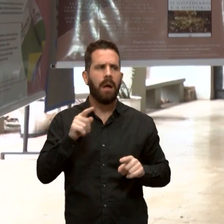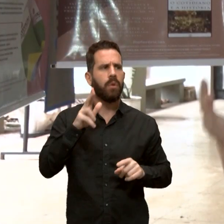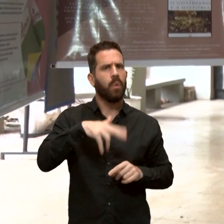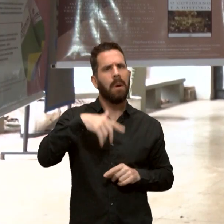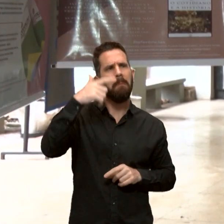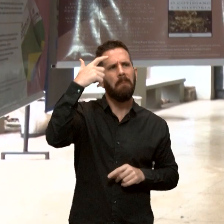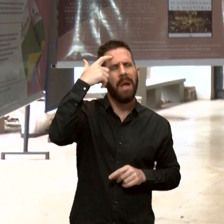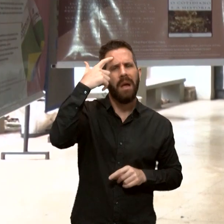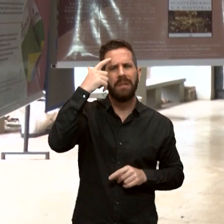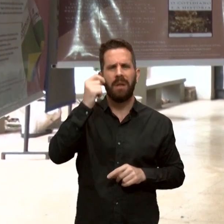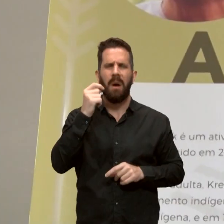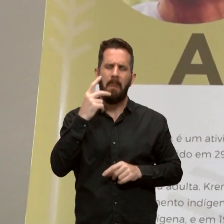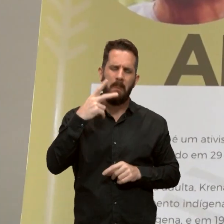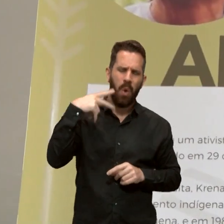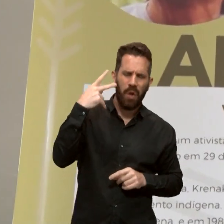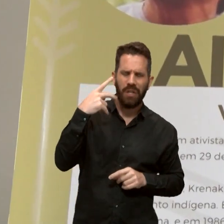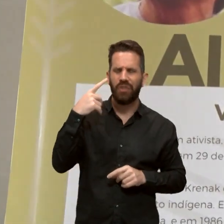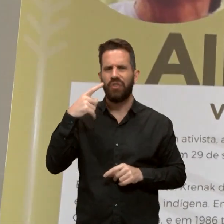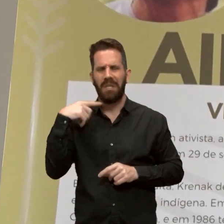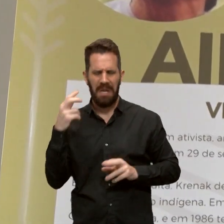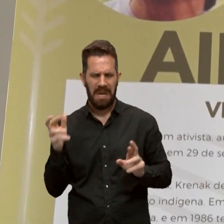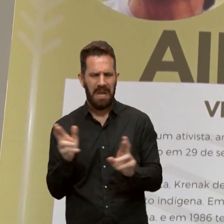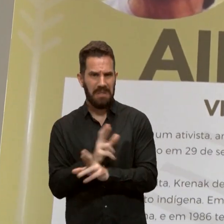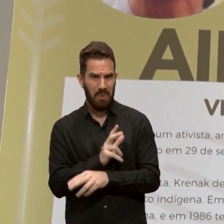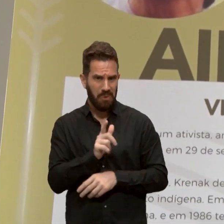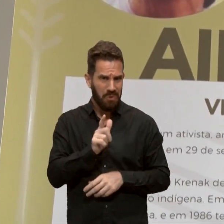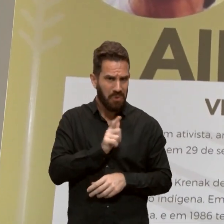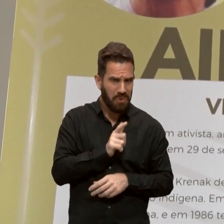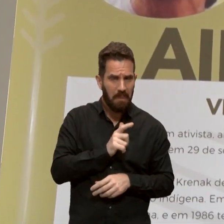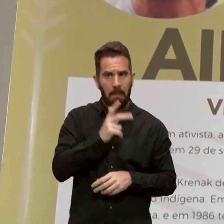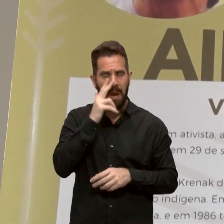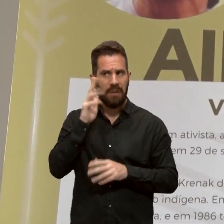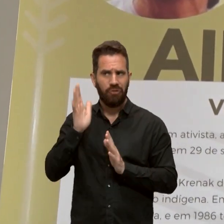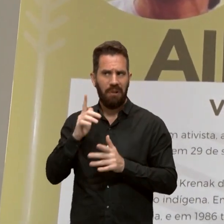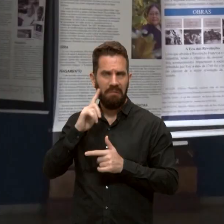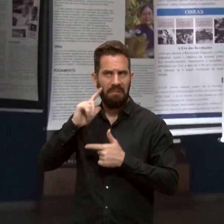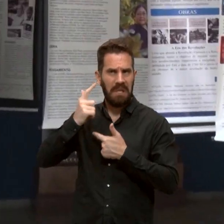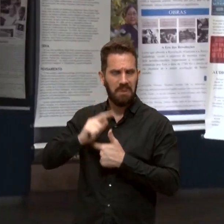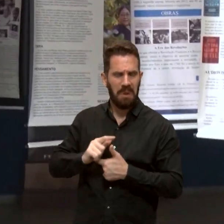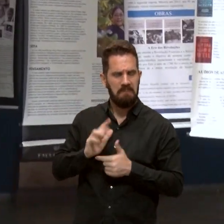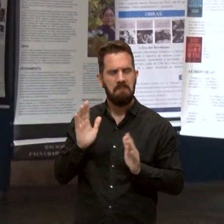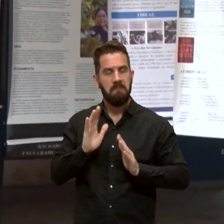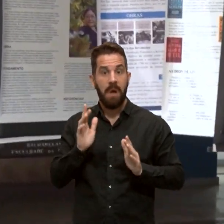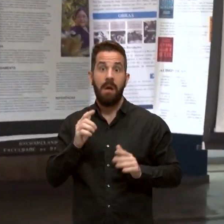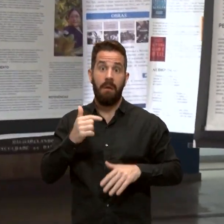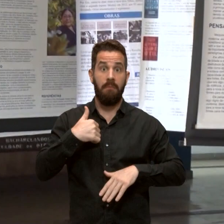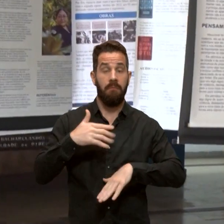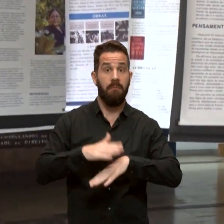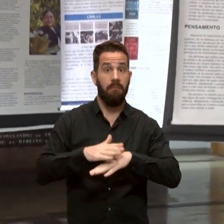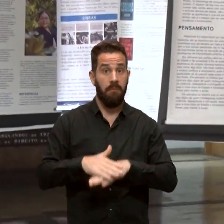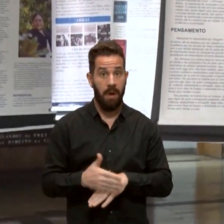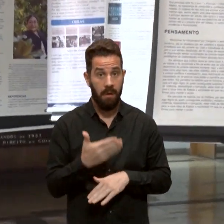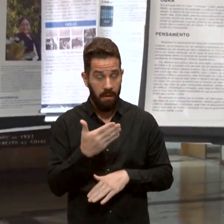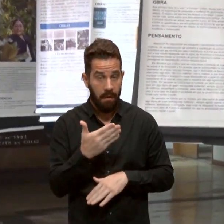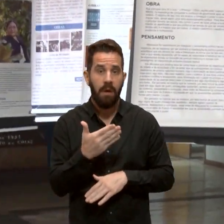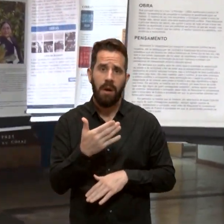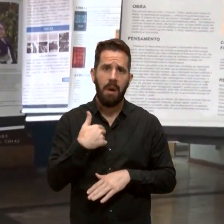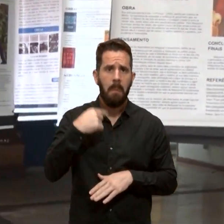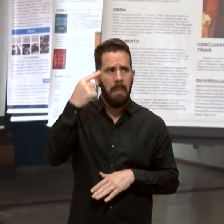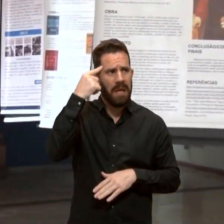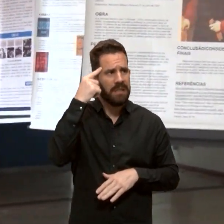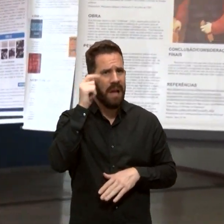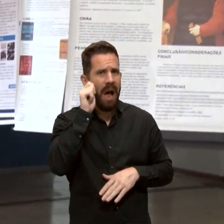a relação da política com o direito, então uma concepção, como eu disse, muito fechada. Então eu mesmo, eu tinha alguma ideia de alguns autores que os